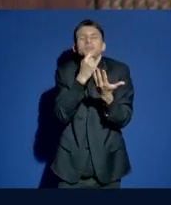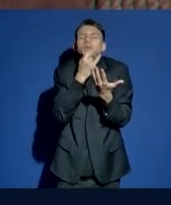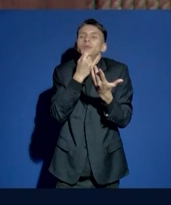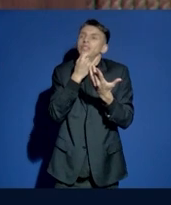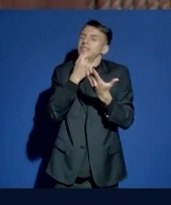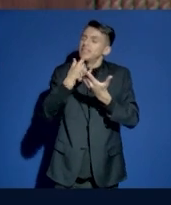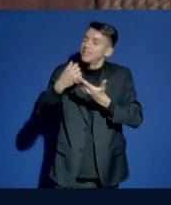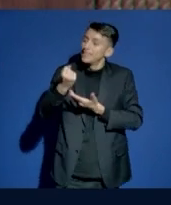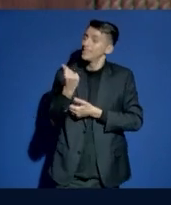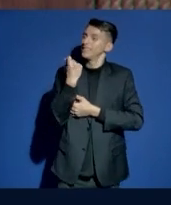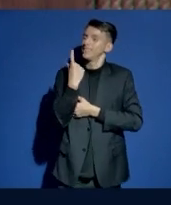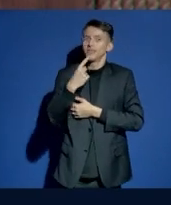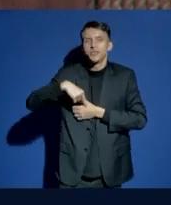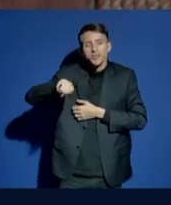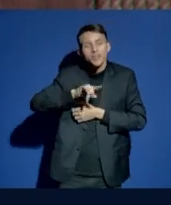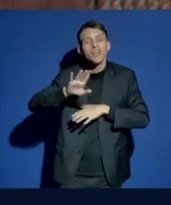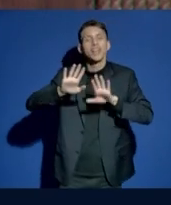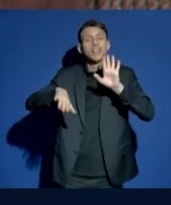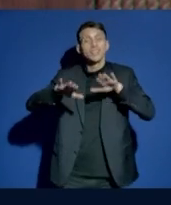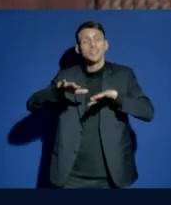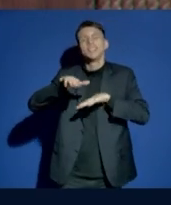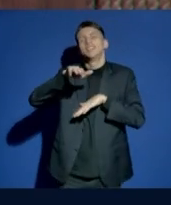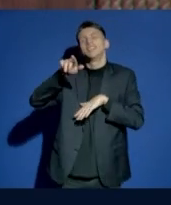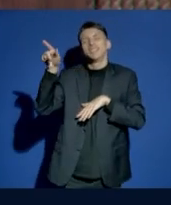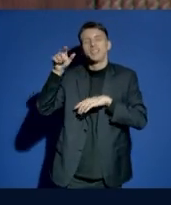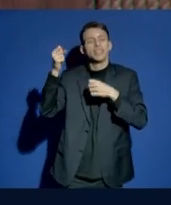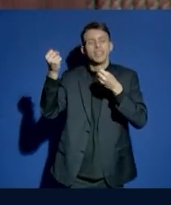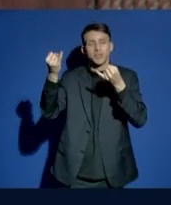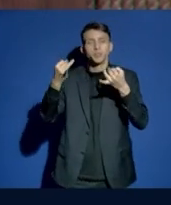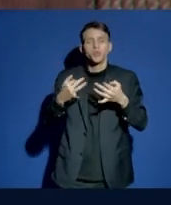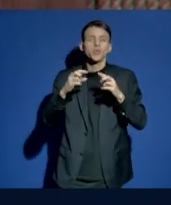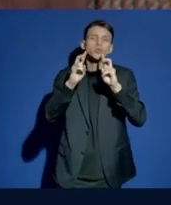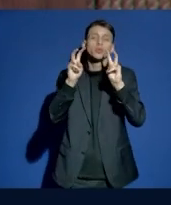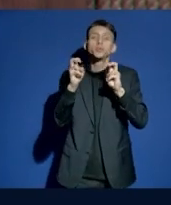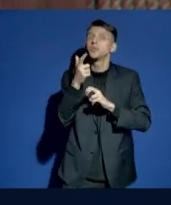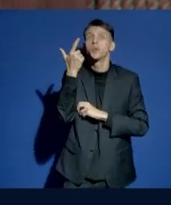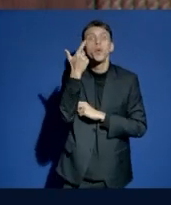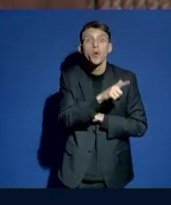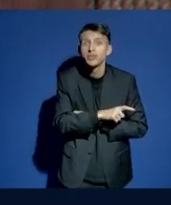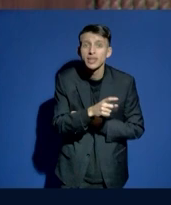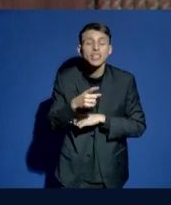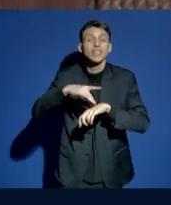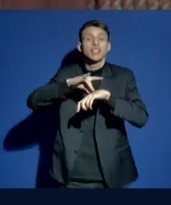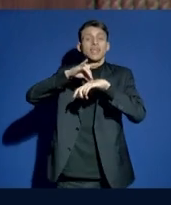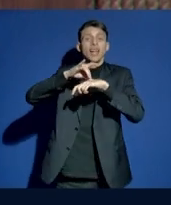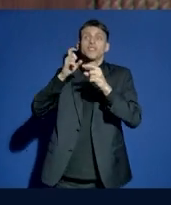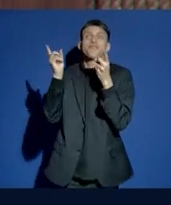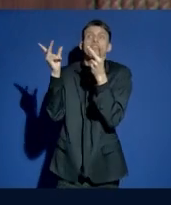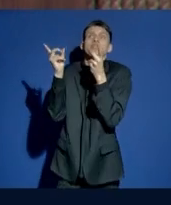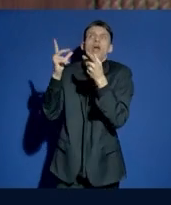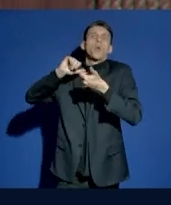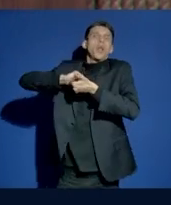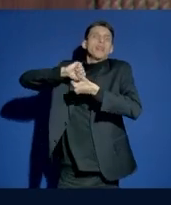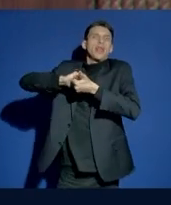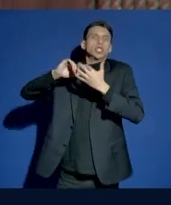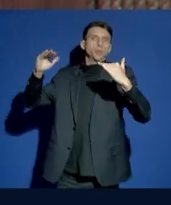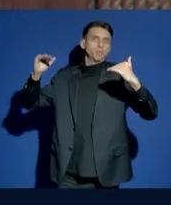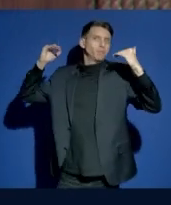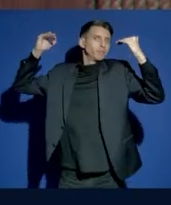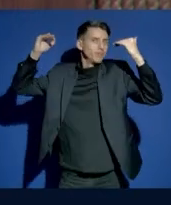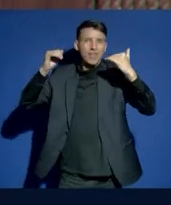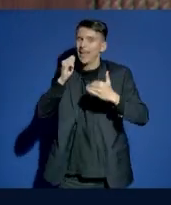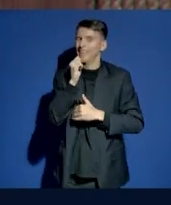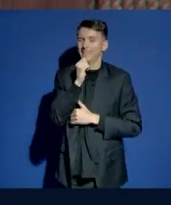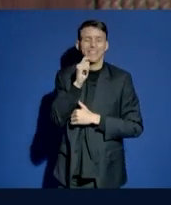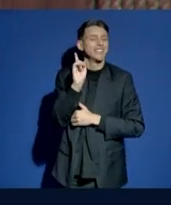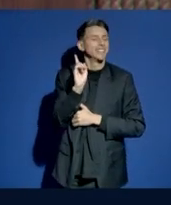né? Nossa incapacidade de nos vender, né? O Miron acabou de falar, por exemplo, a gente não consegue vender a nossa carne como carne premium, né, no mercado internacional ainda,